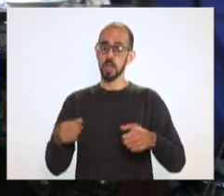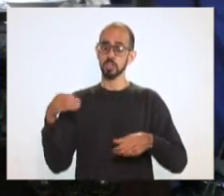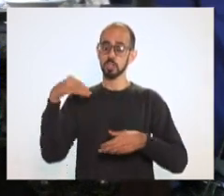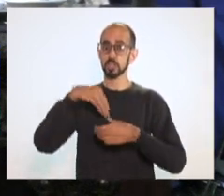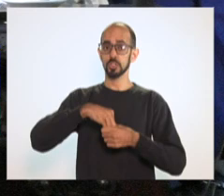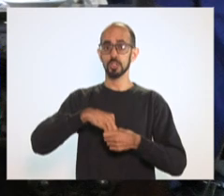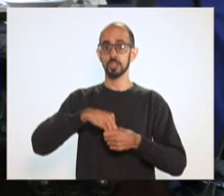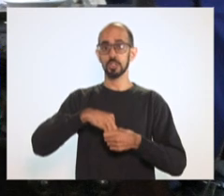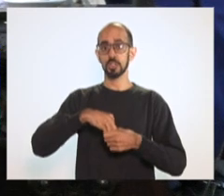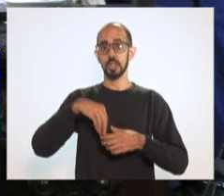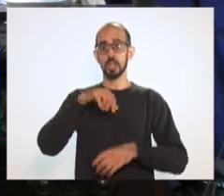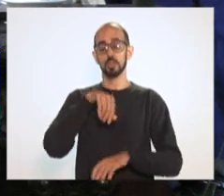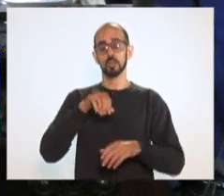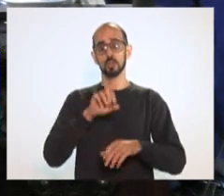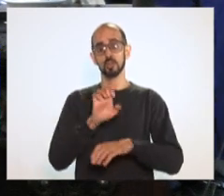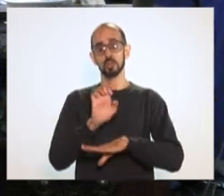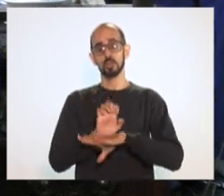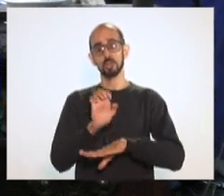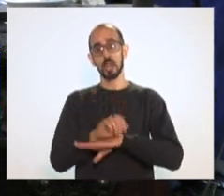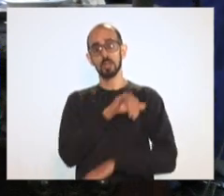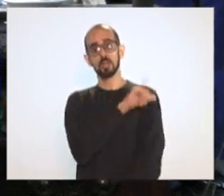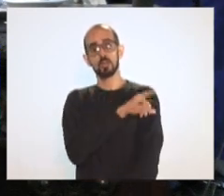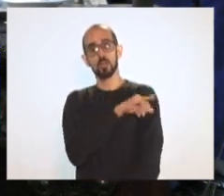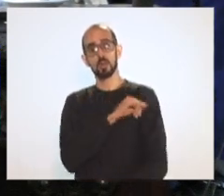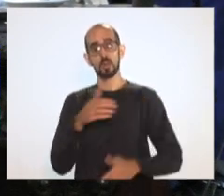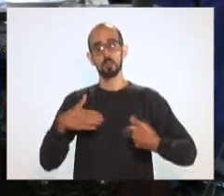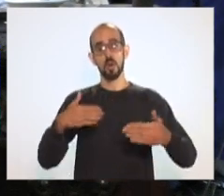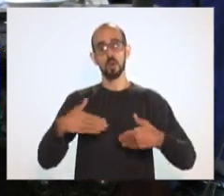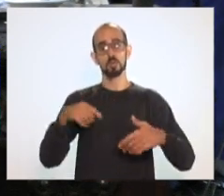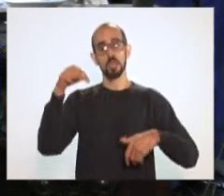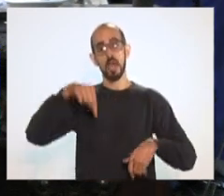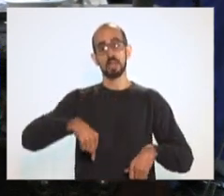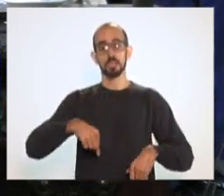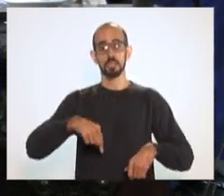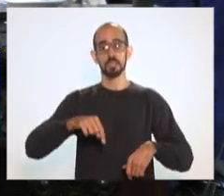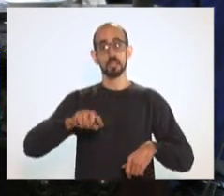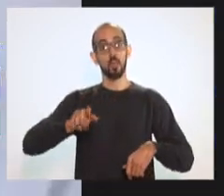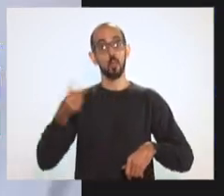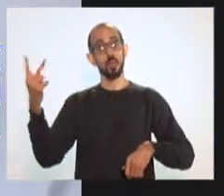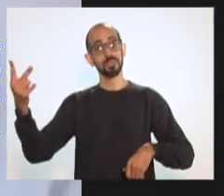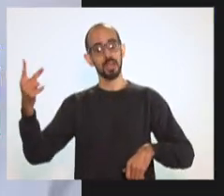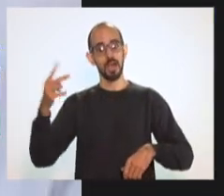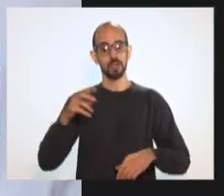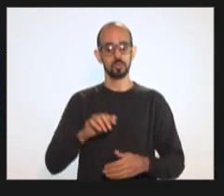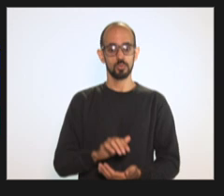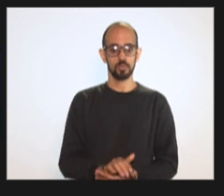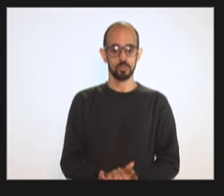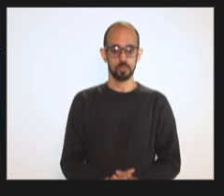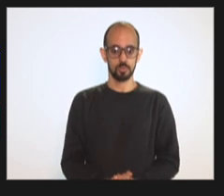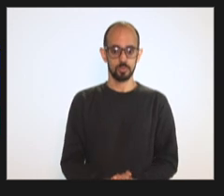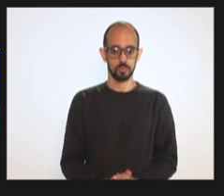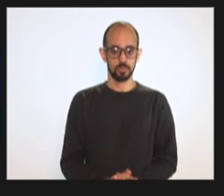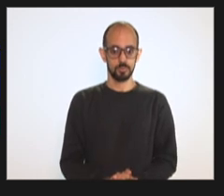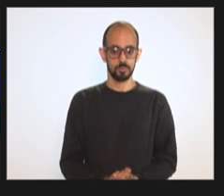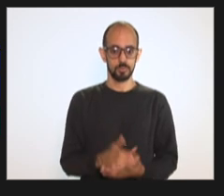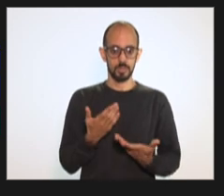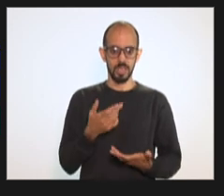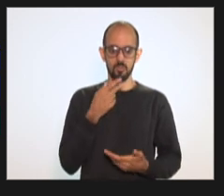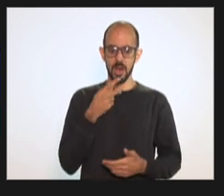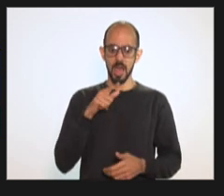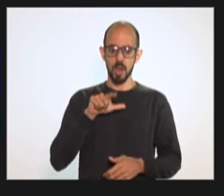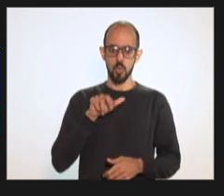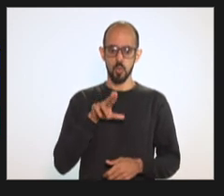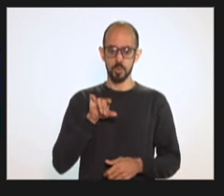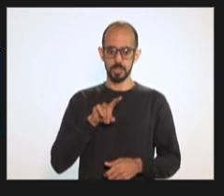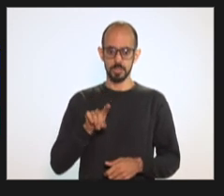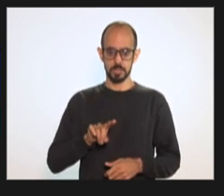aqui, ou produzir aquele produto aqui. É o contrário. Quer falar, Luiz? Eu só adendar,